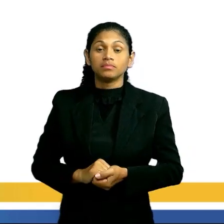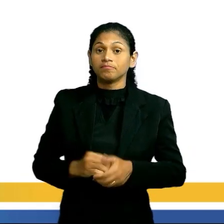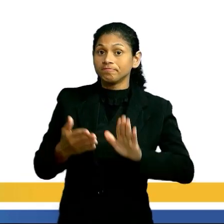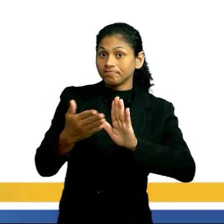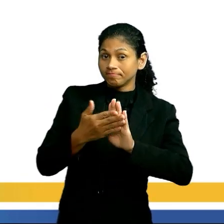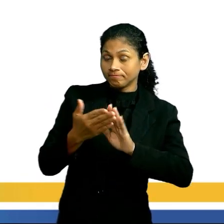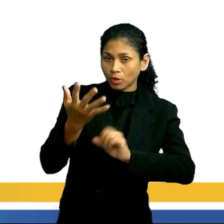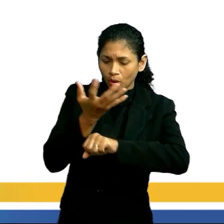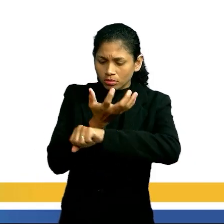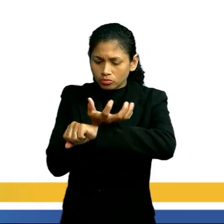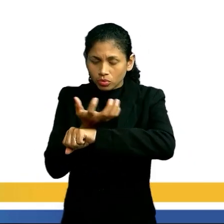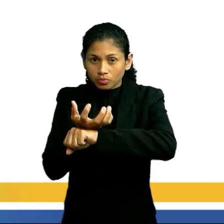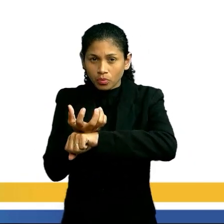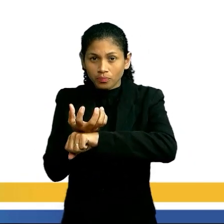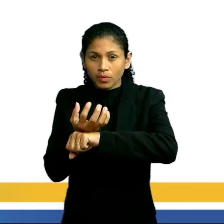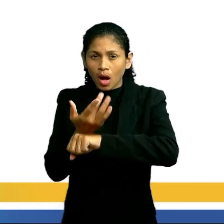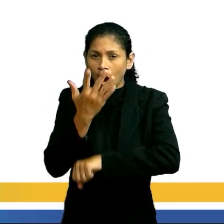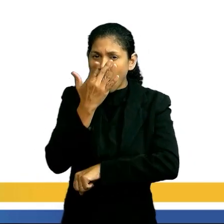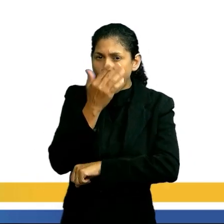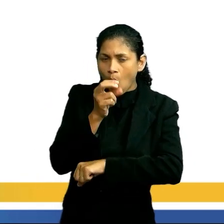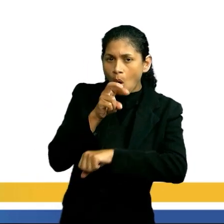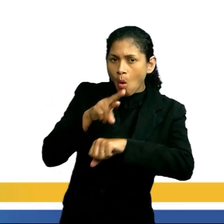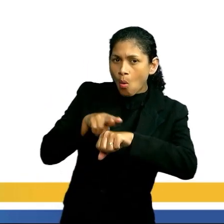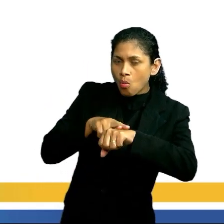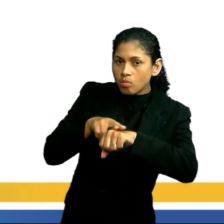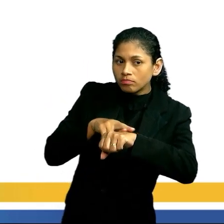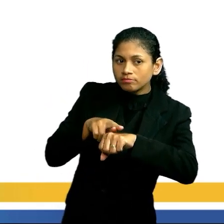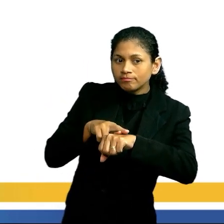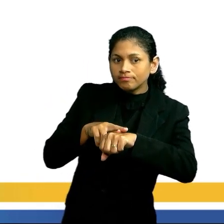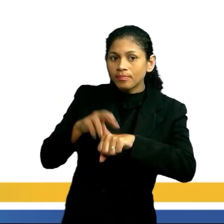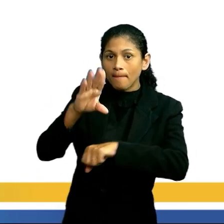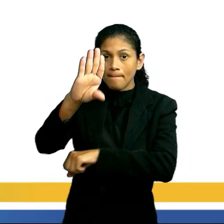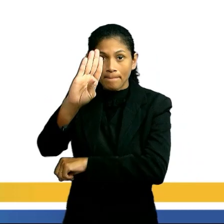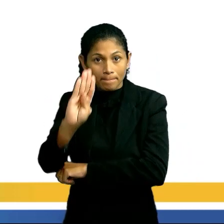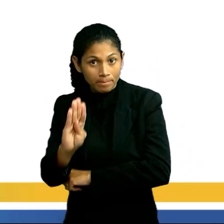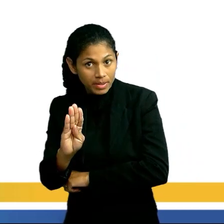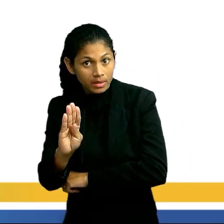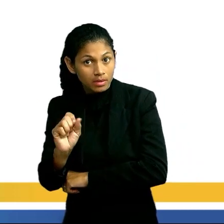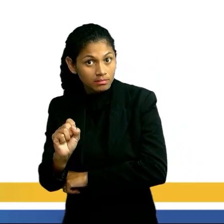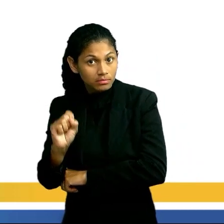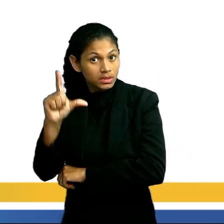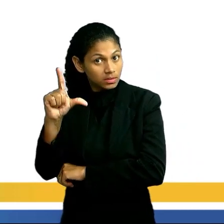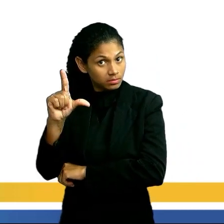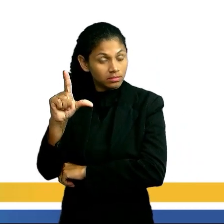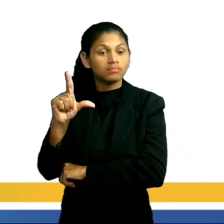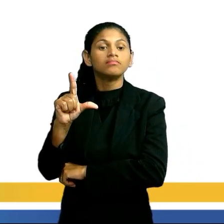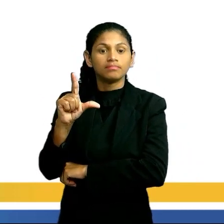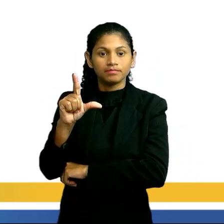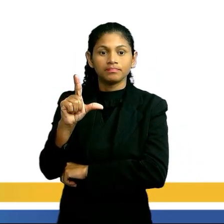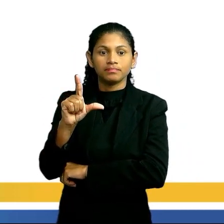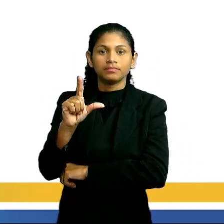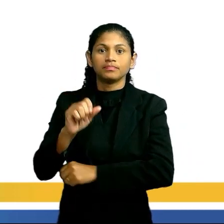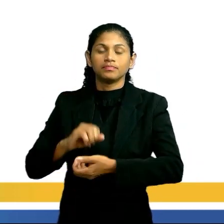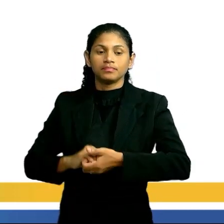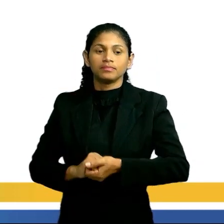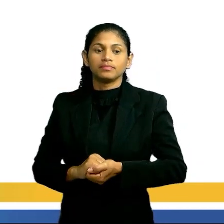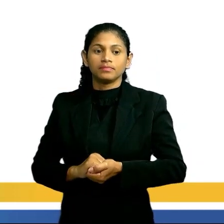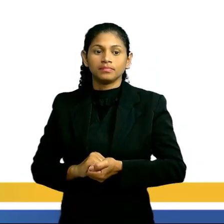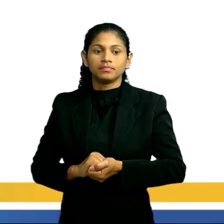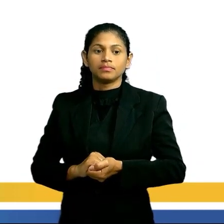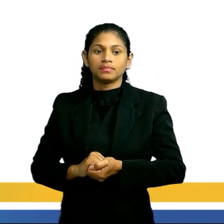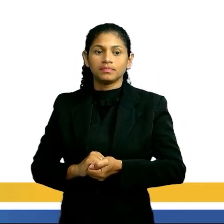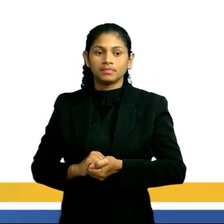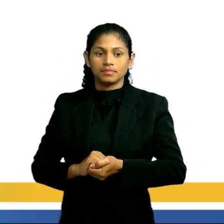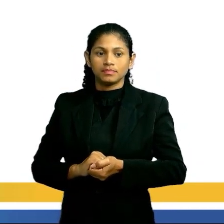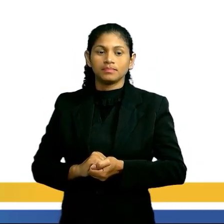determinada planta, a cor roxa dos grãos, bezão, anota aí, roxo é bezão. Bezão, bezão ou bezão,